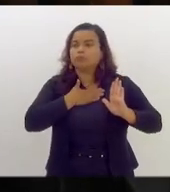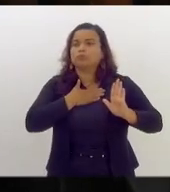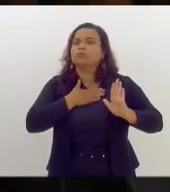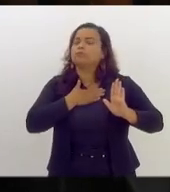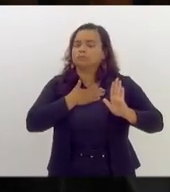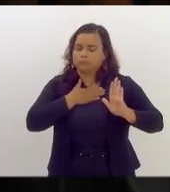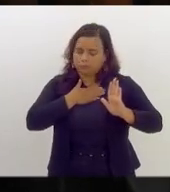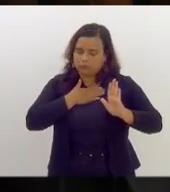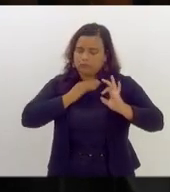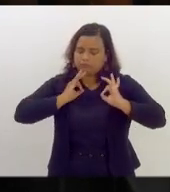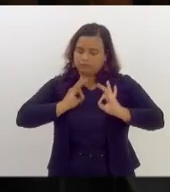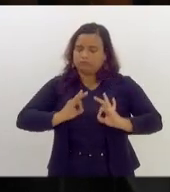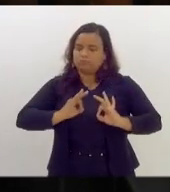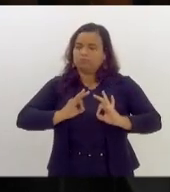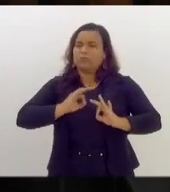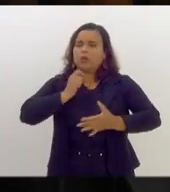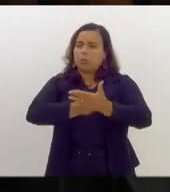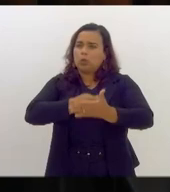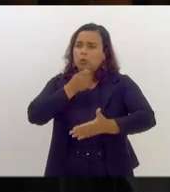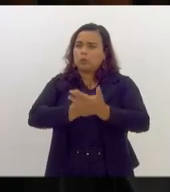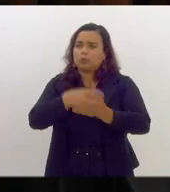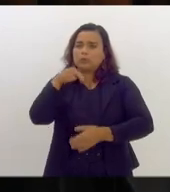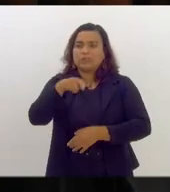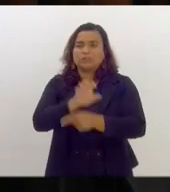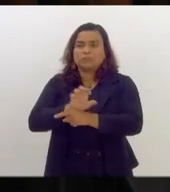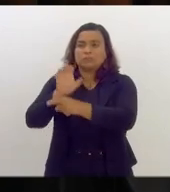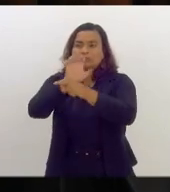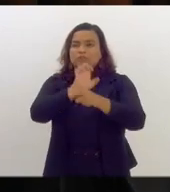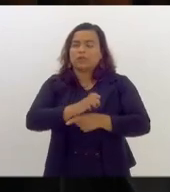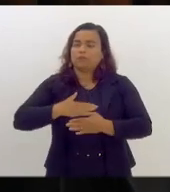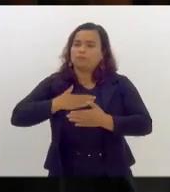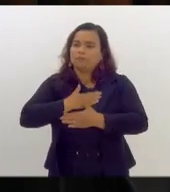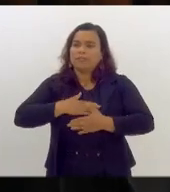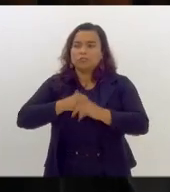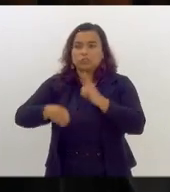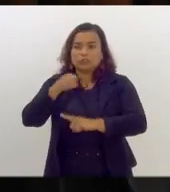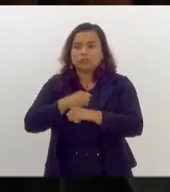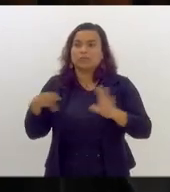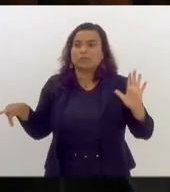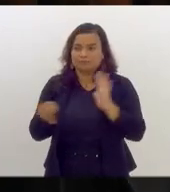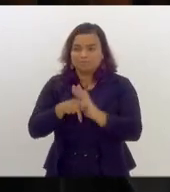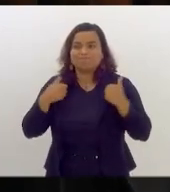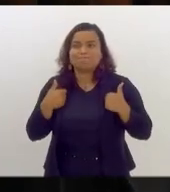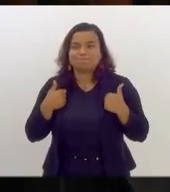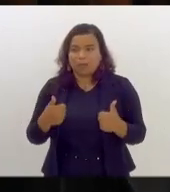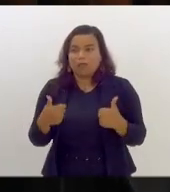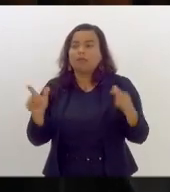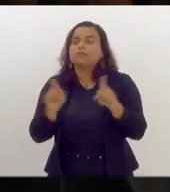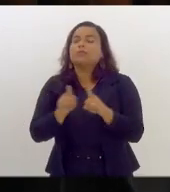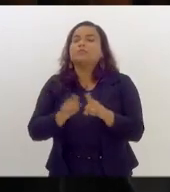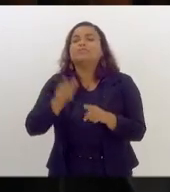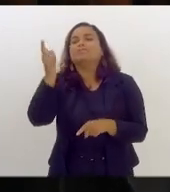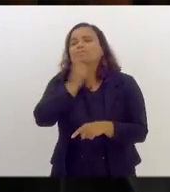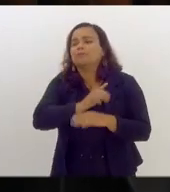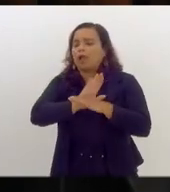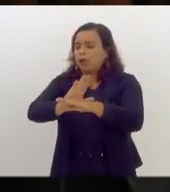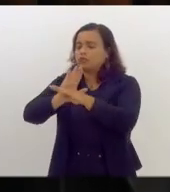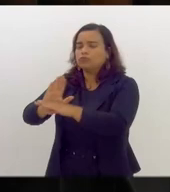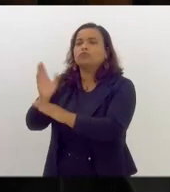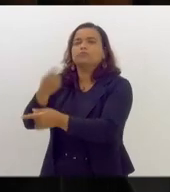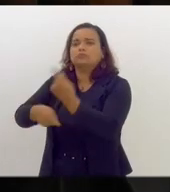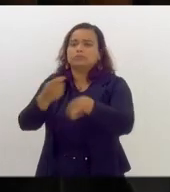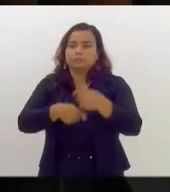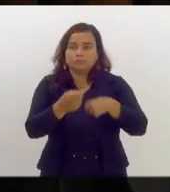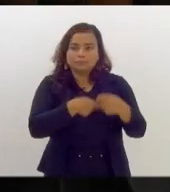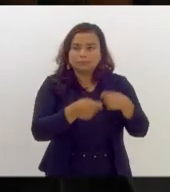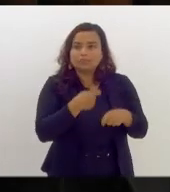lutar por um estado de bem-estar social que possa intervir na economia